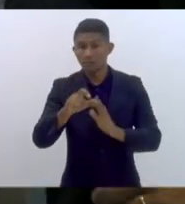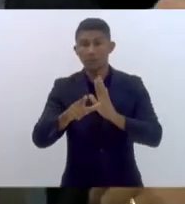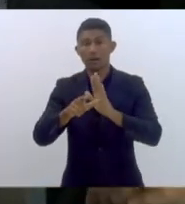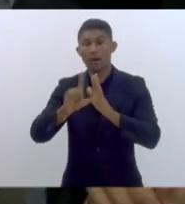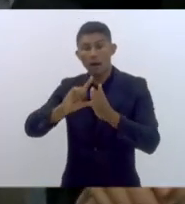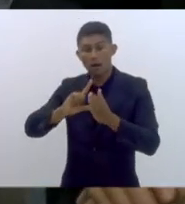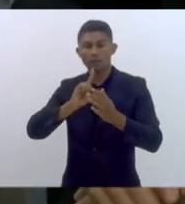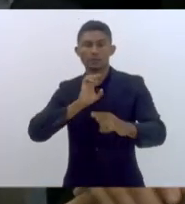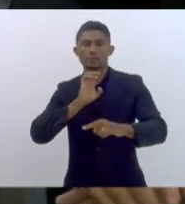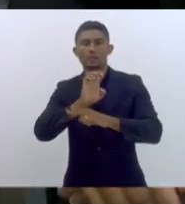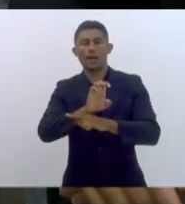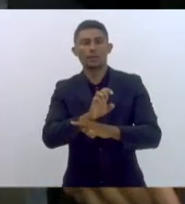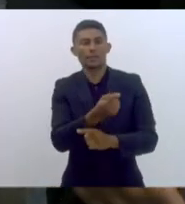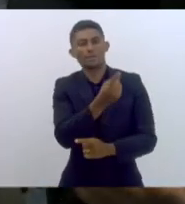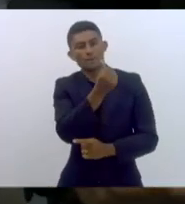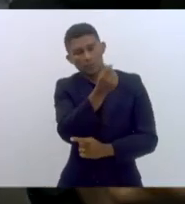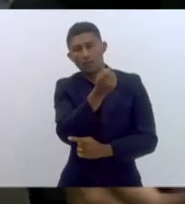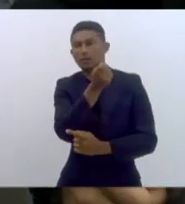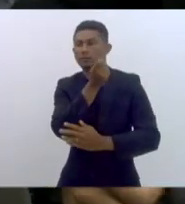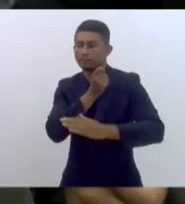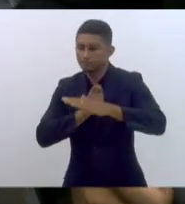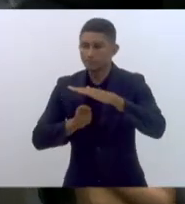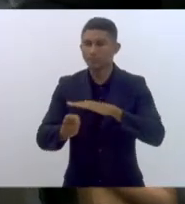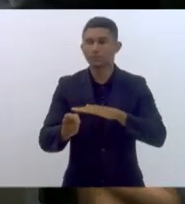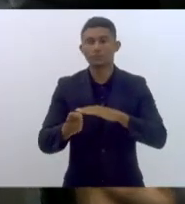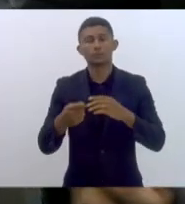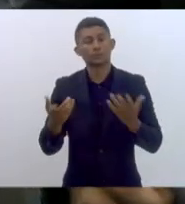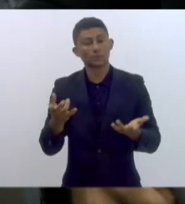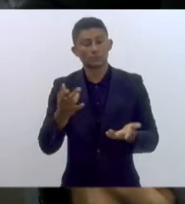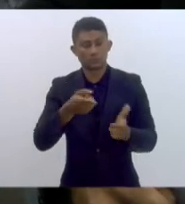compensação financeira. Então, terá que ser retirada uma despesa